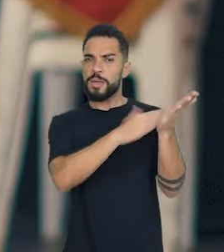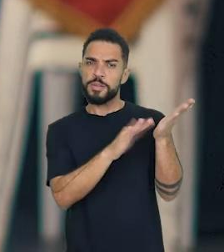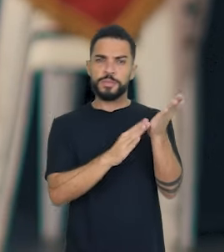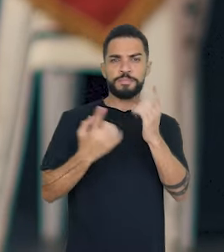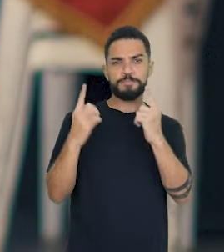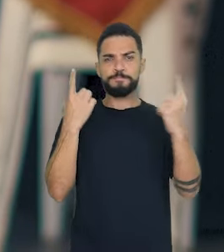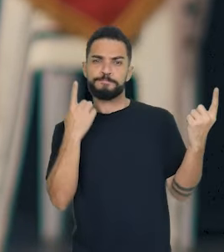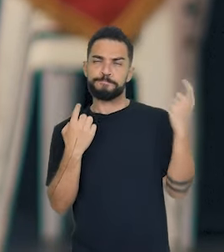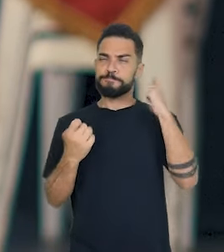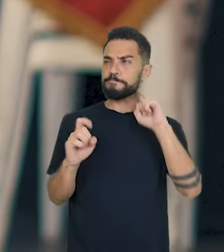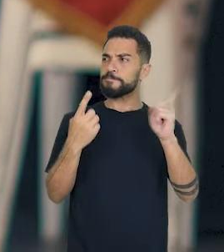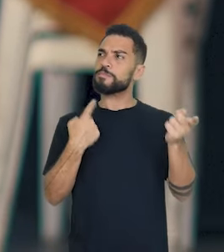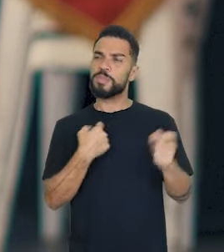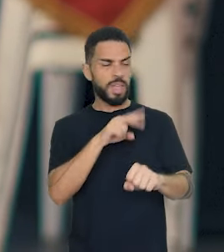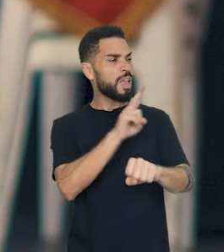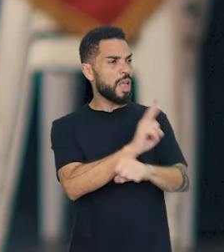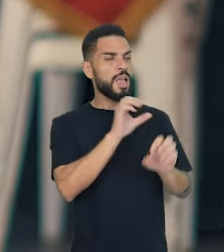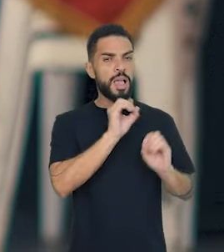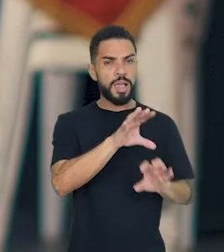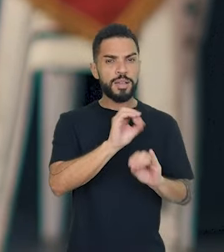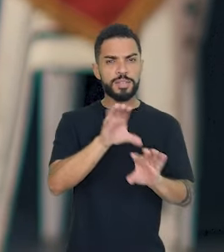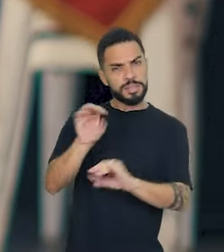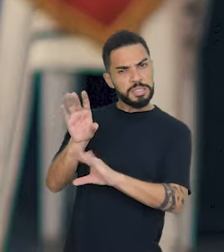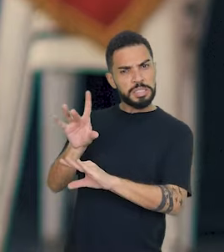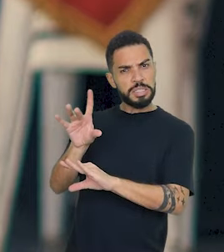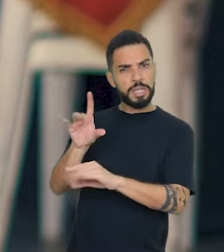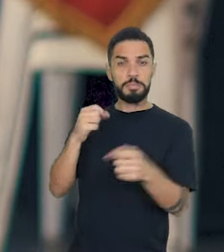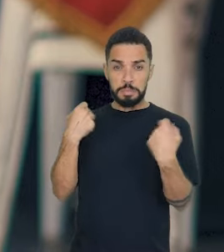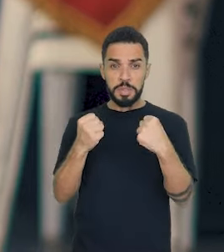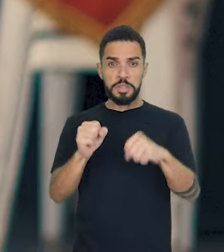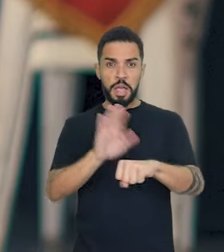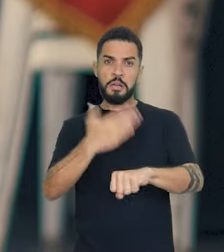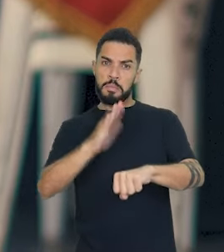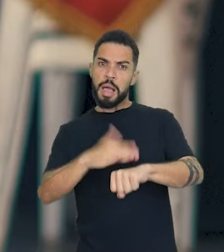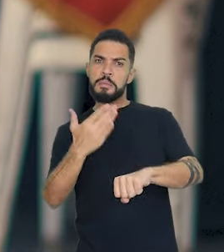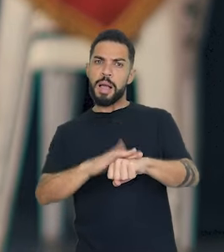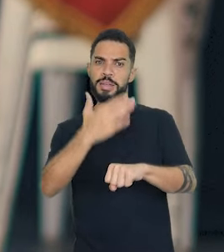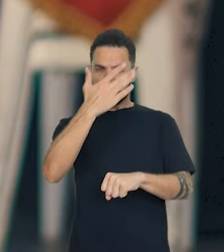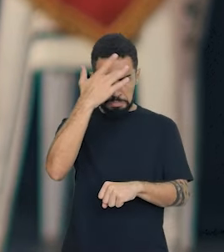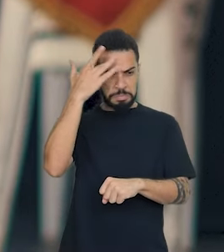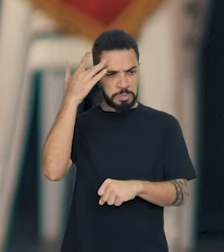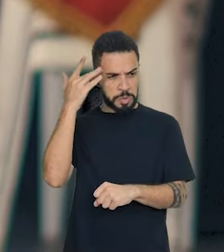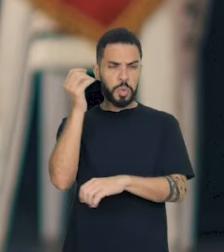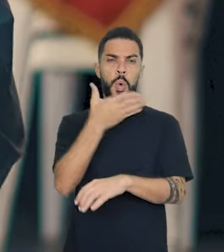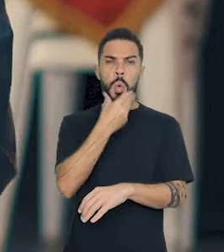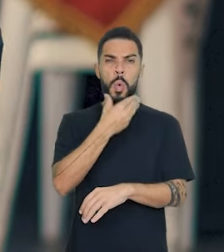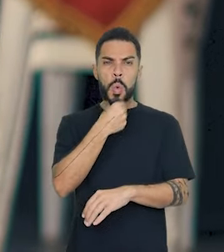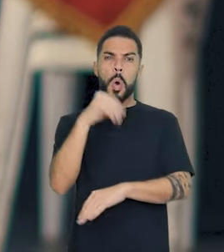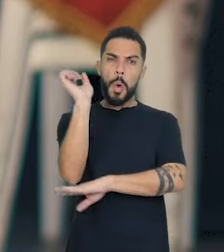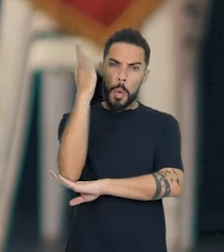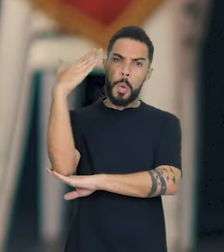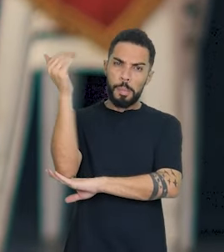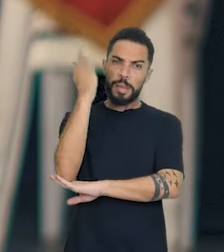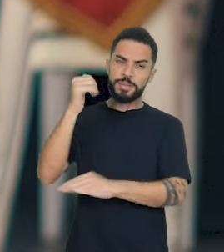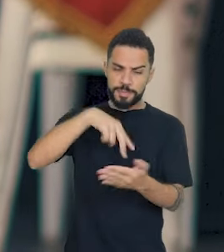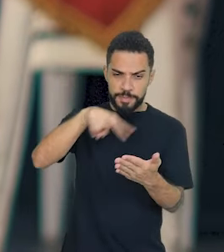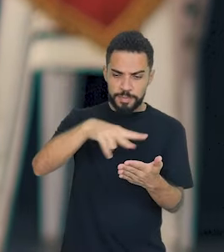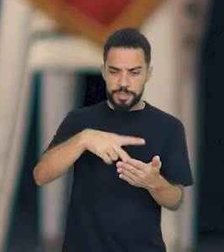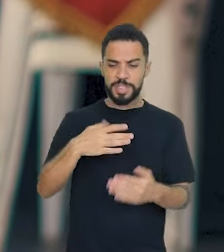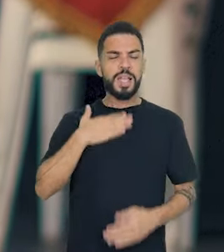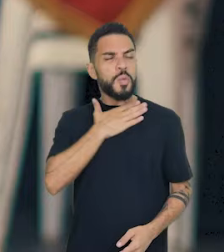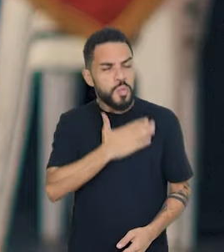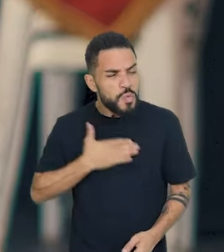Então, olha, eu conheço um garoto lá que sai na bateria tocando tamborim, lá com meu filho. O garoto disse que tem aquela